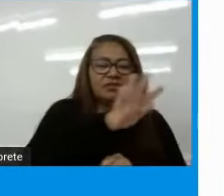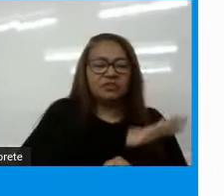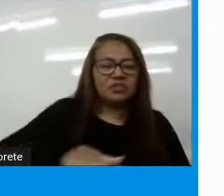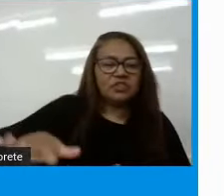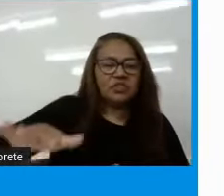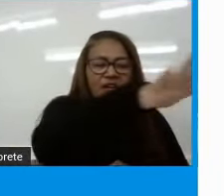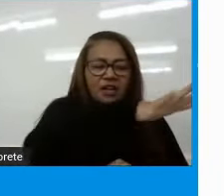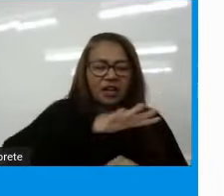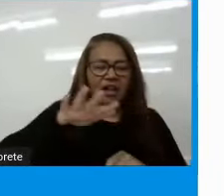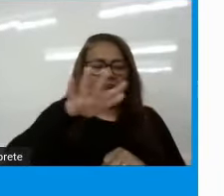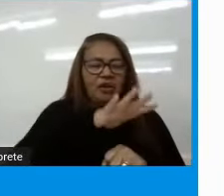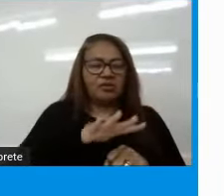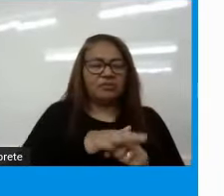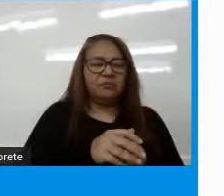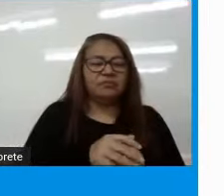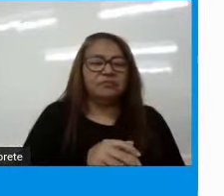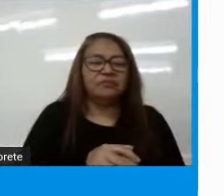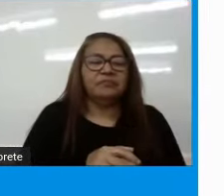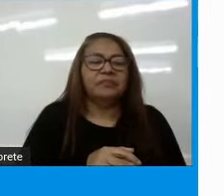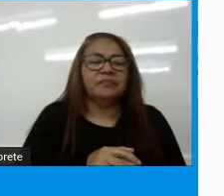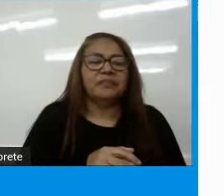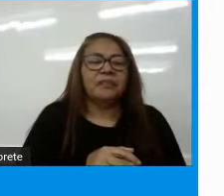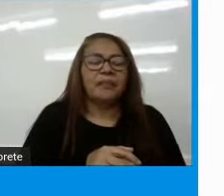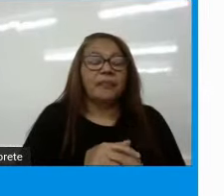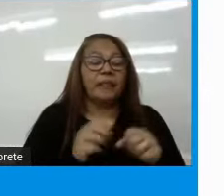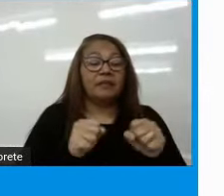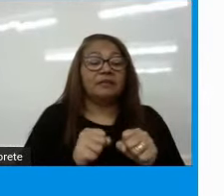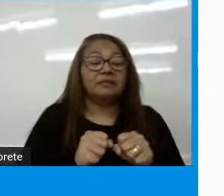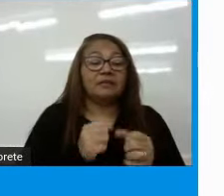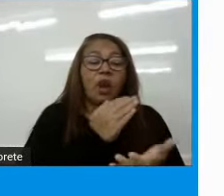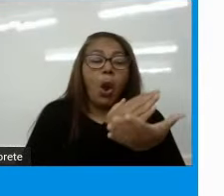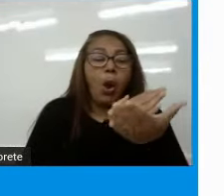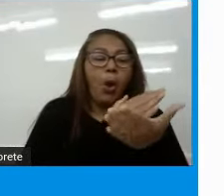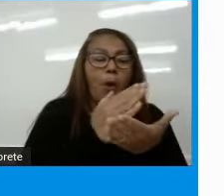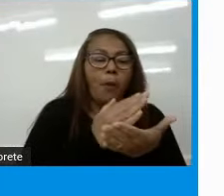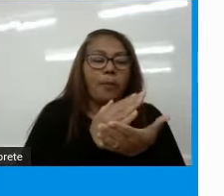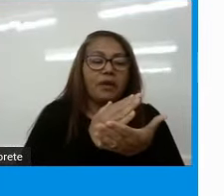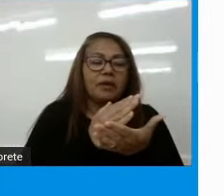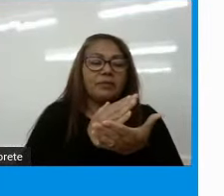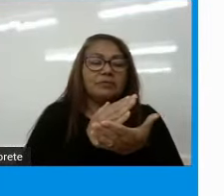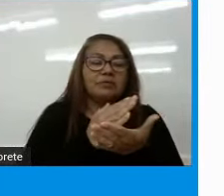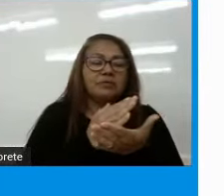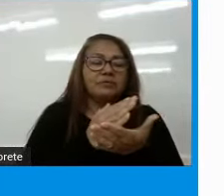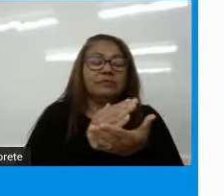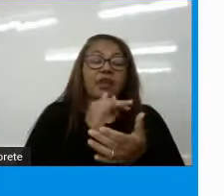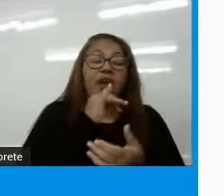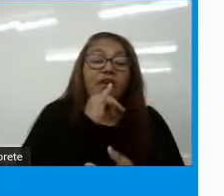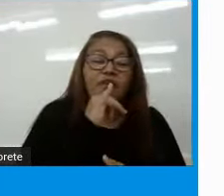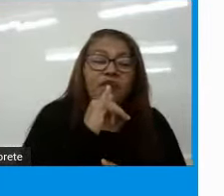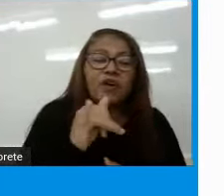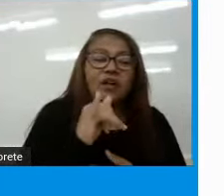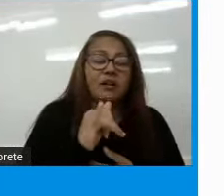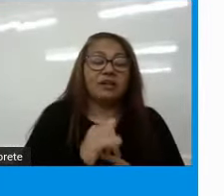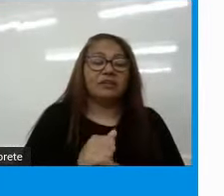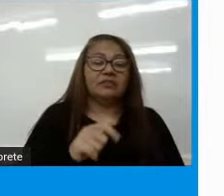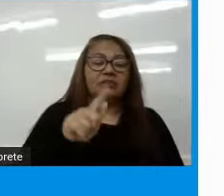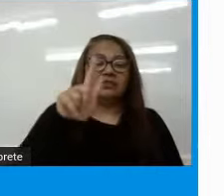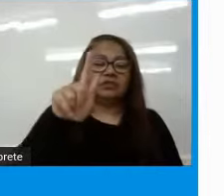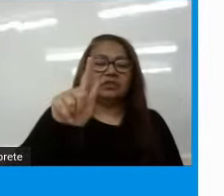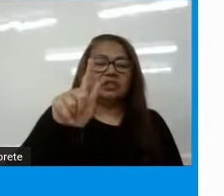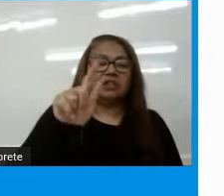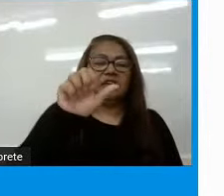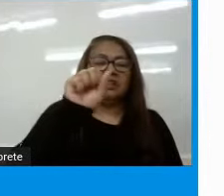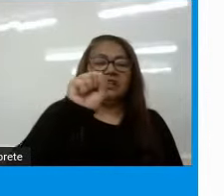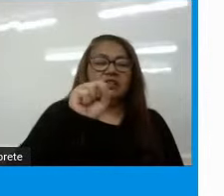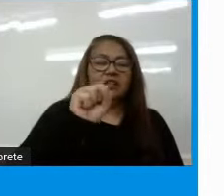gente começa já falando dos aplicativos e serviços do G Suite, né? Então, o que é o G Suite, minha gente? O G